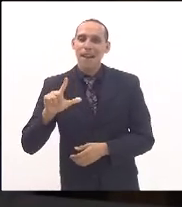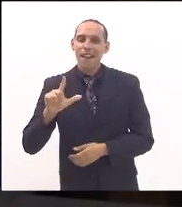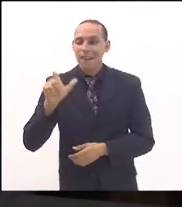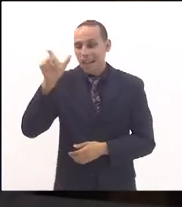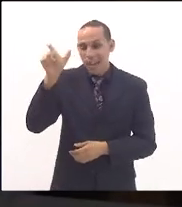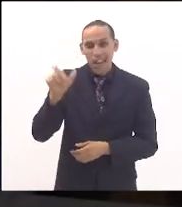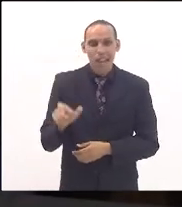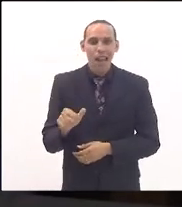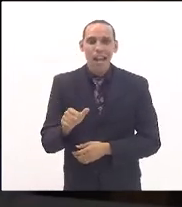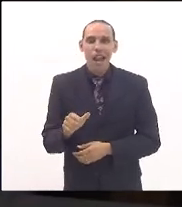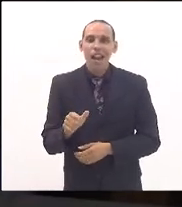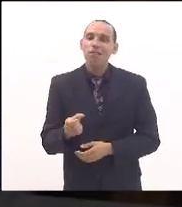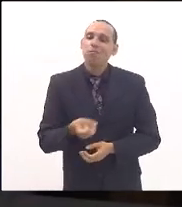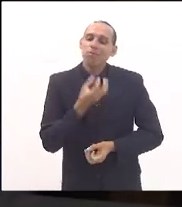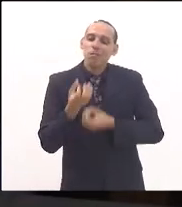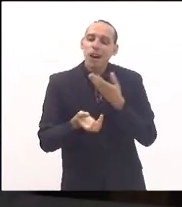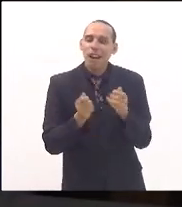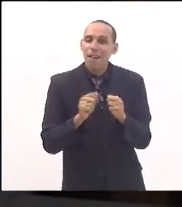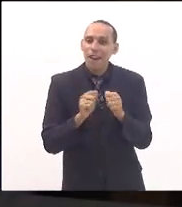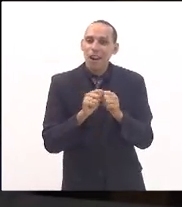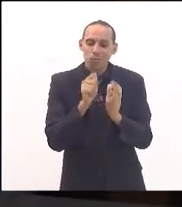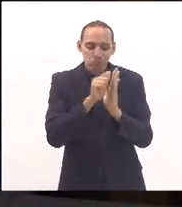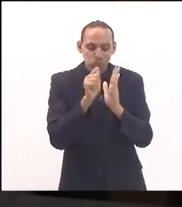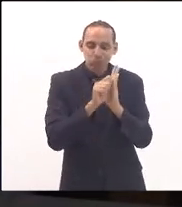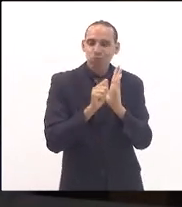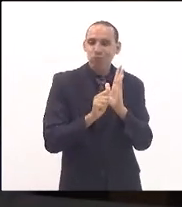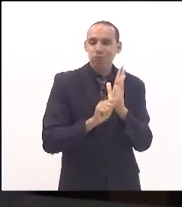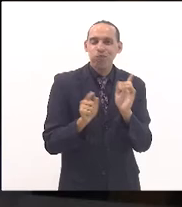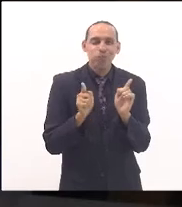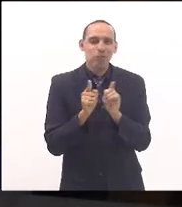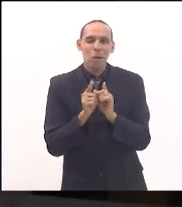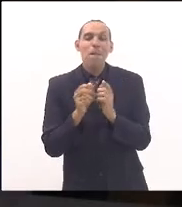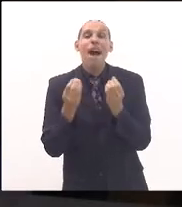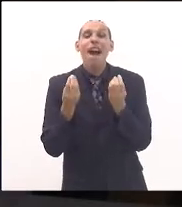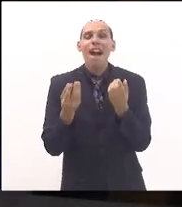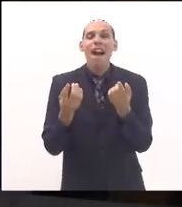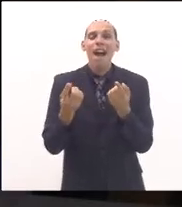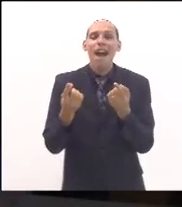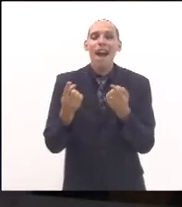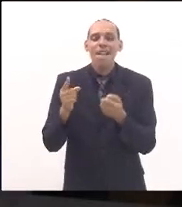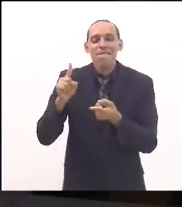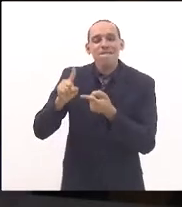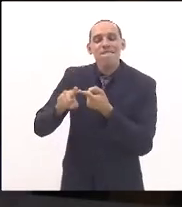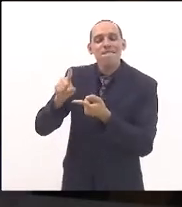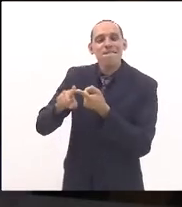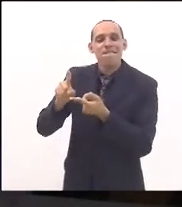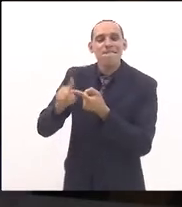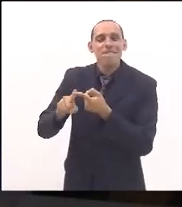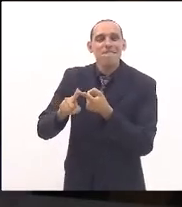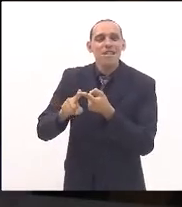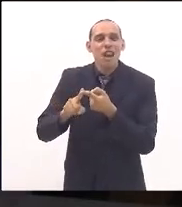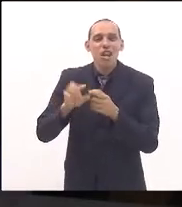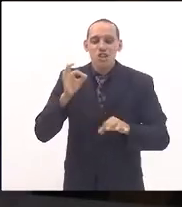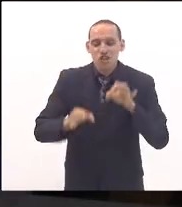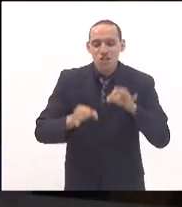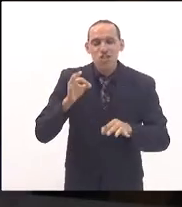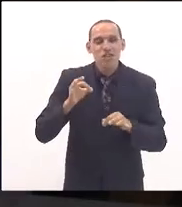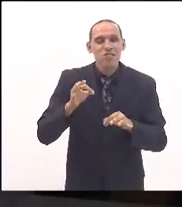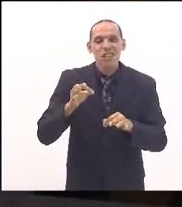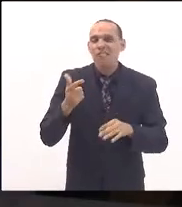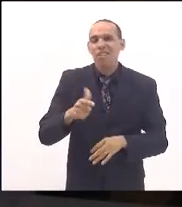e ele fez um poeminha a culpa é minha para se vingar daquela injustiça de não